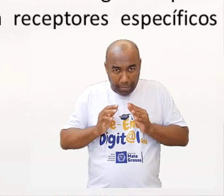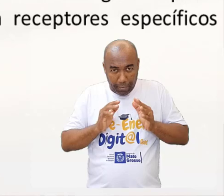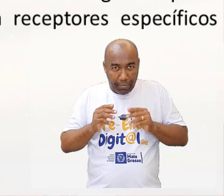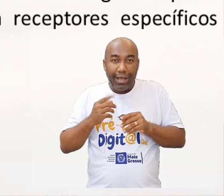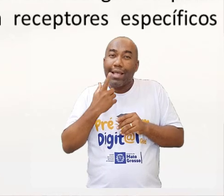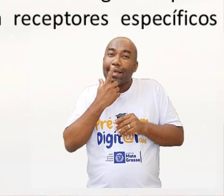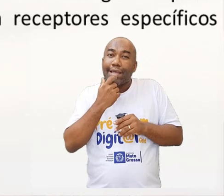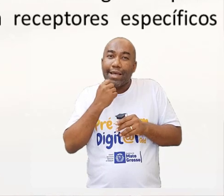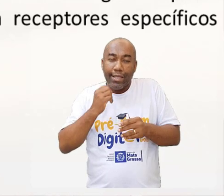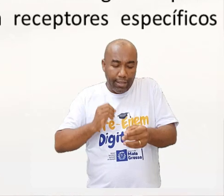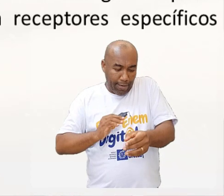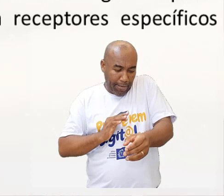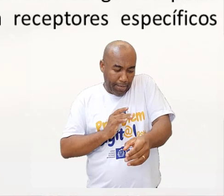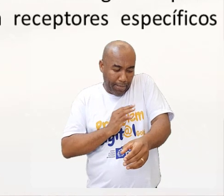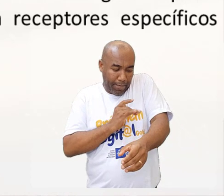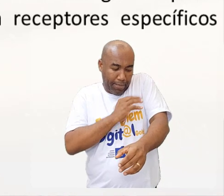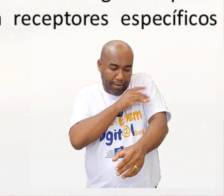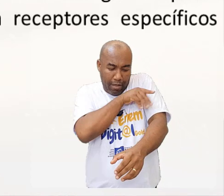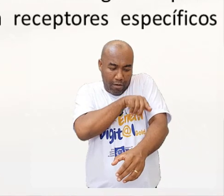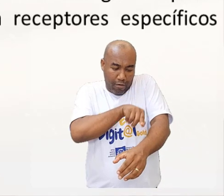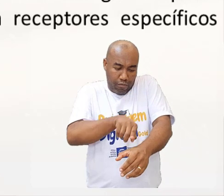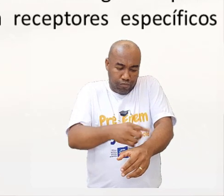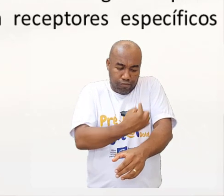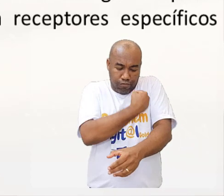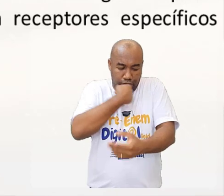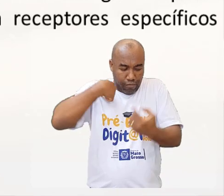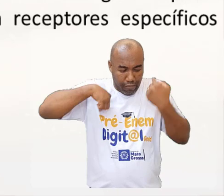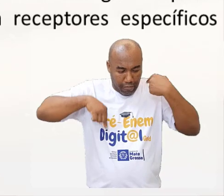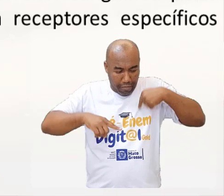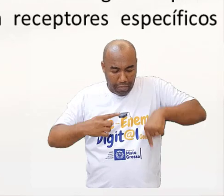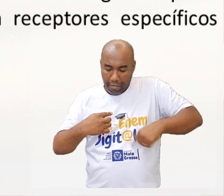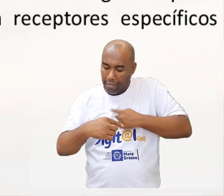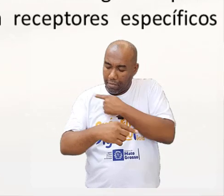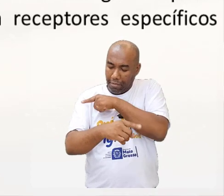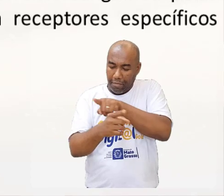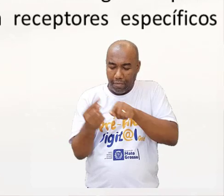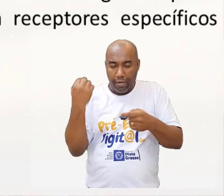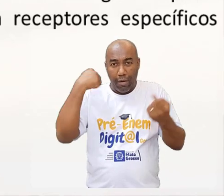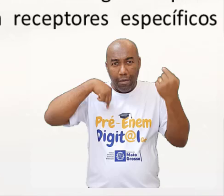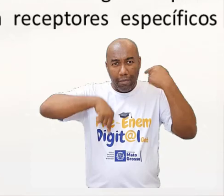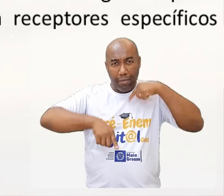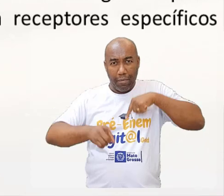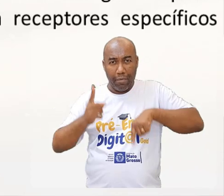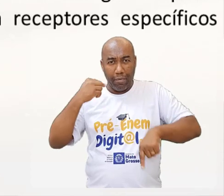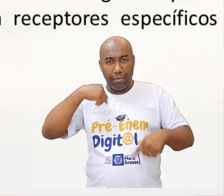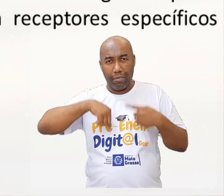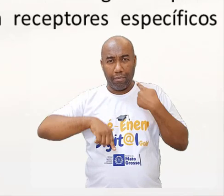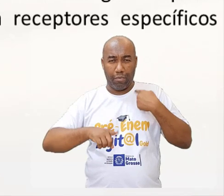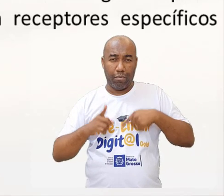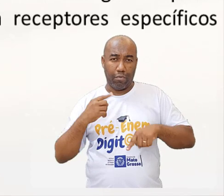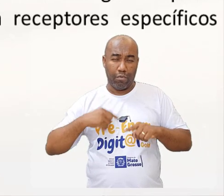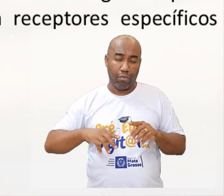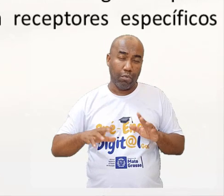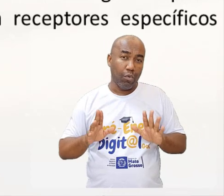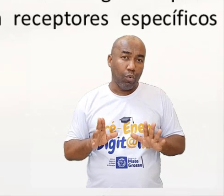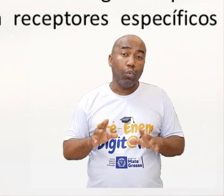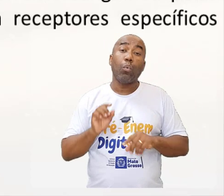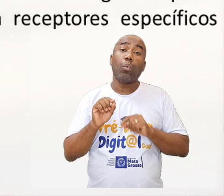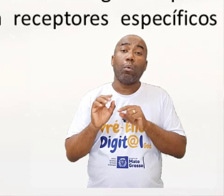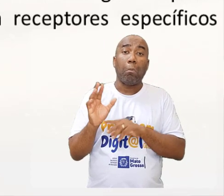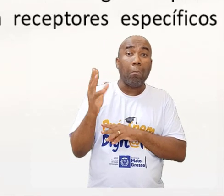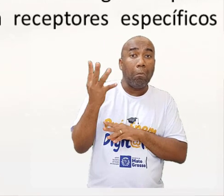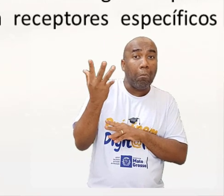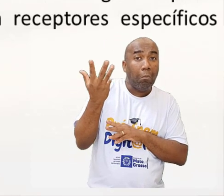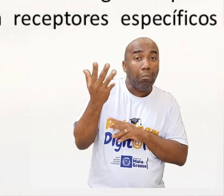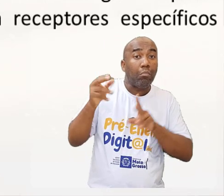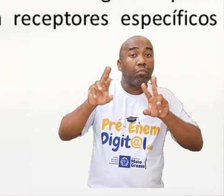corrente sanguínea, essas substâncias vão causar alguma resposta